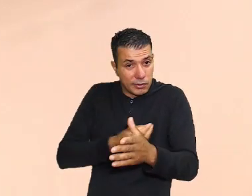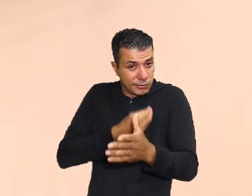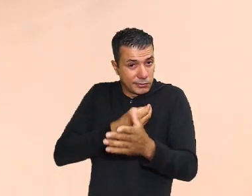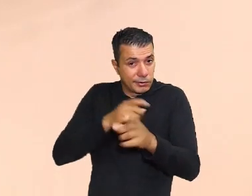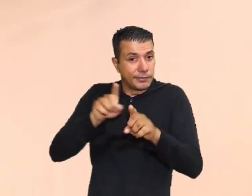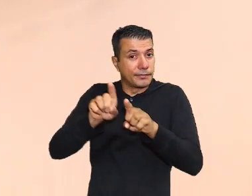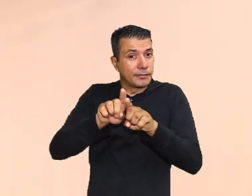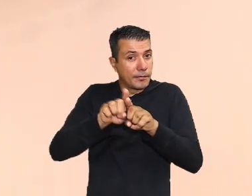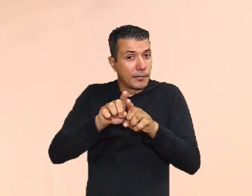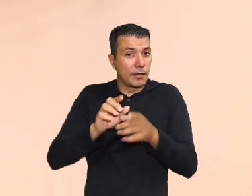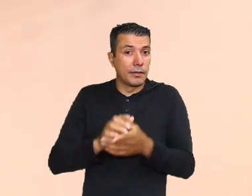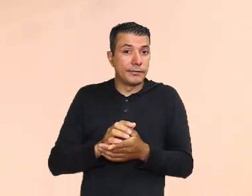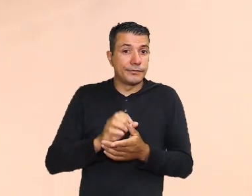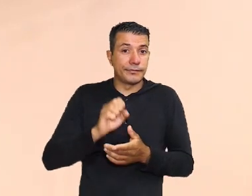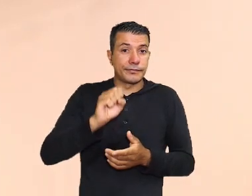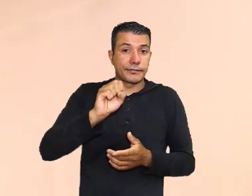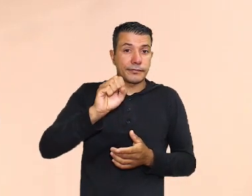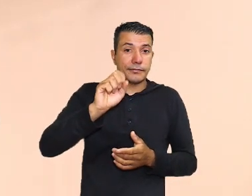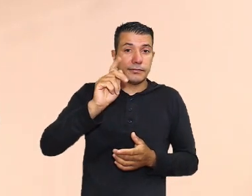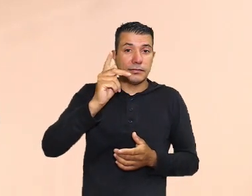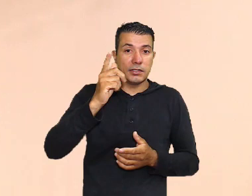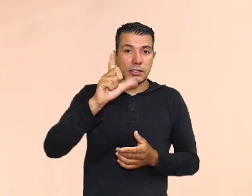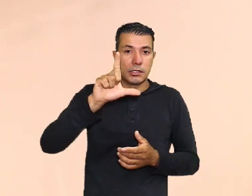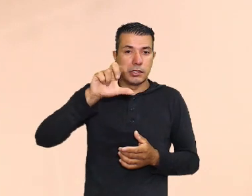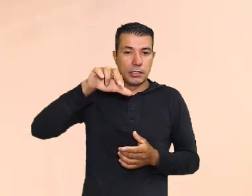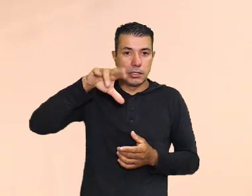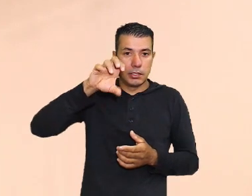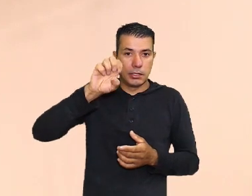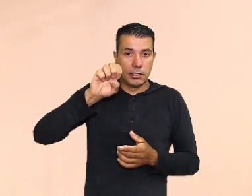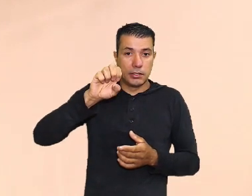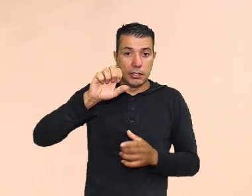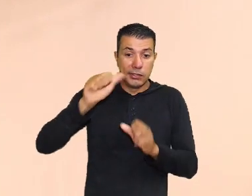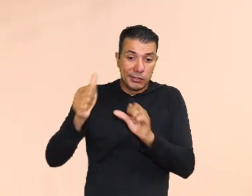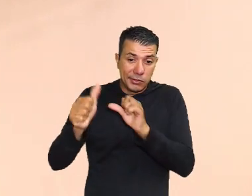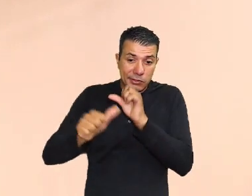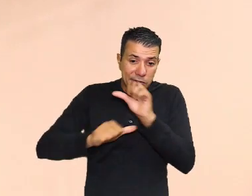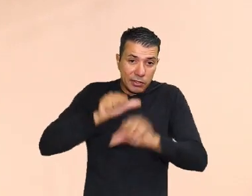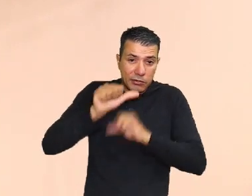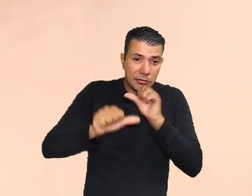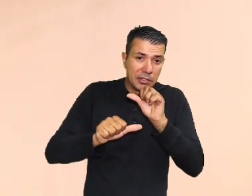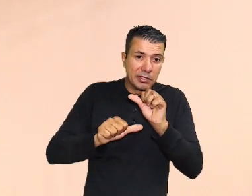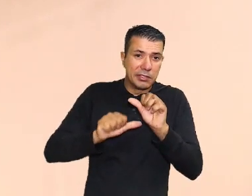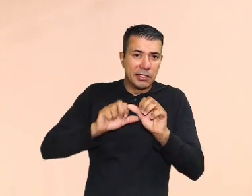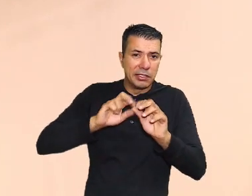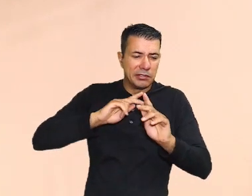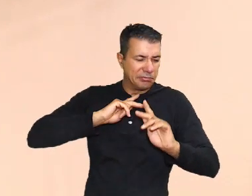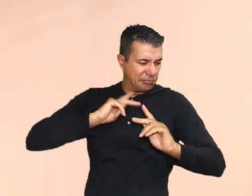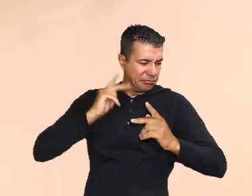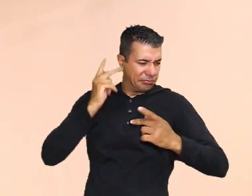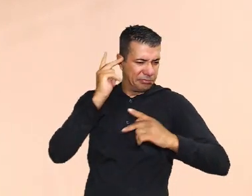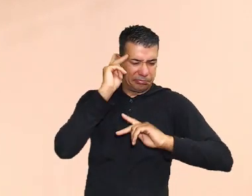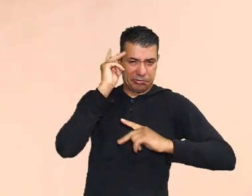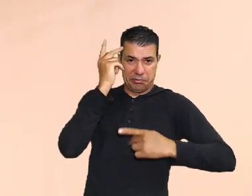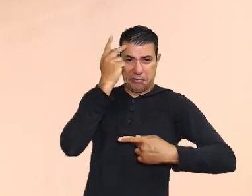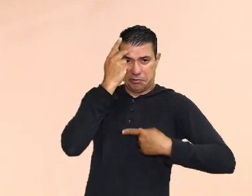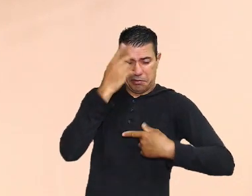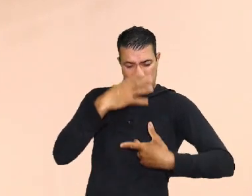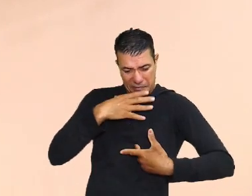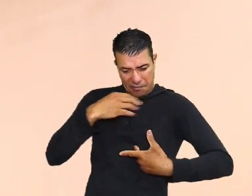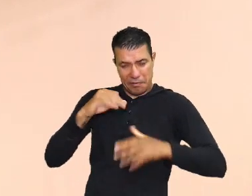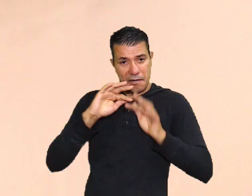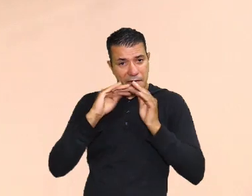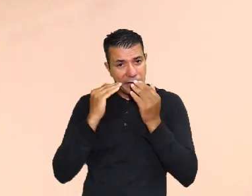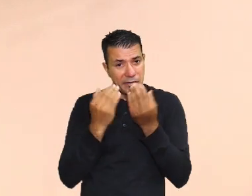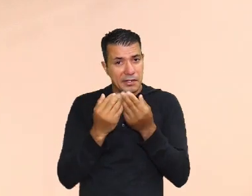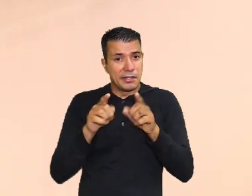Cleide. Shirlaine coloca: conversão dos meus filhos e do meu esposo, orem. Temos aqui também alguém,